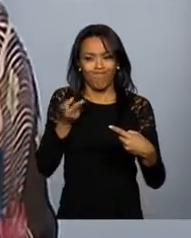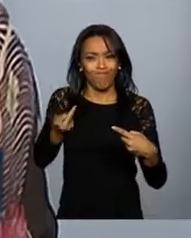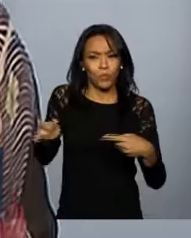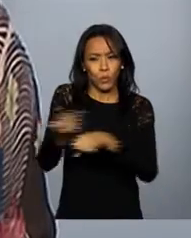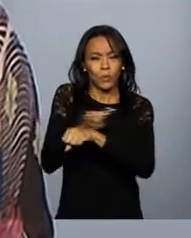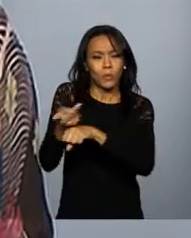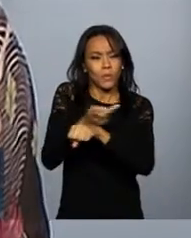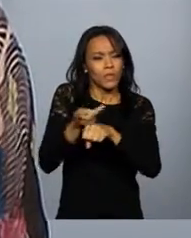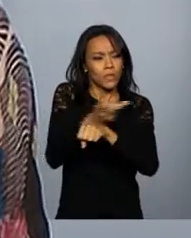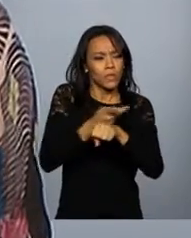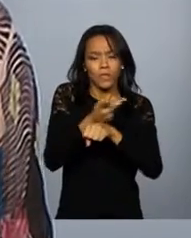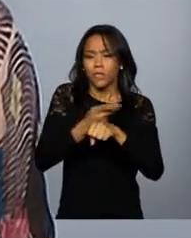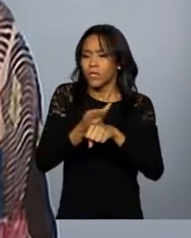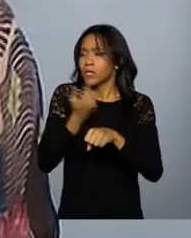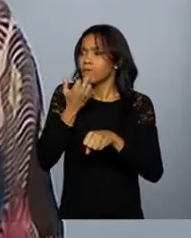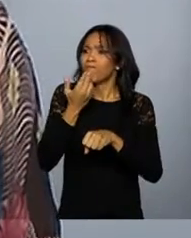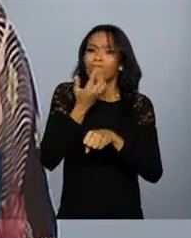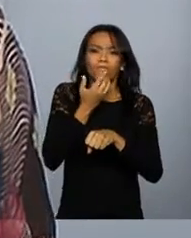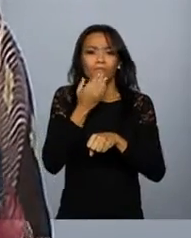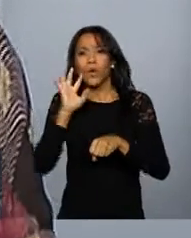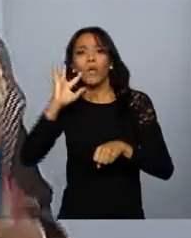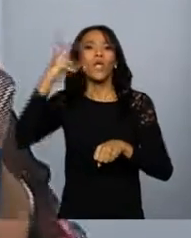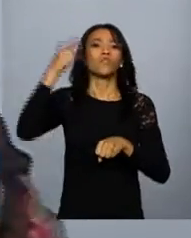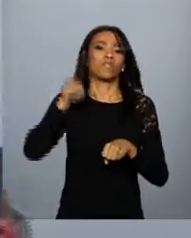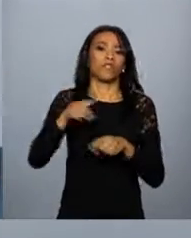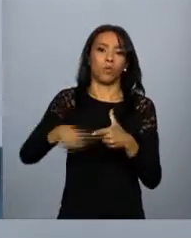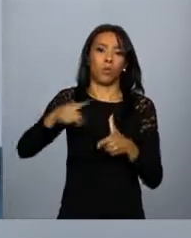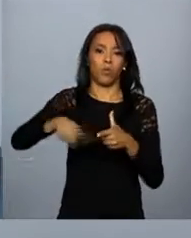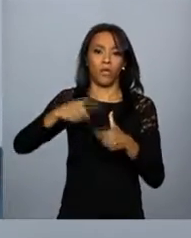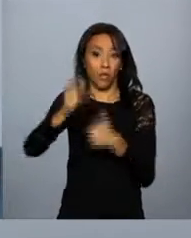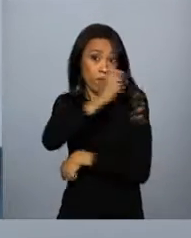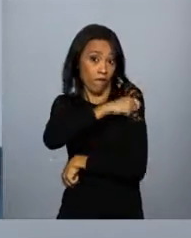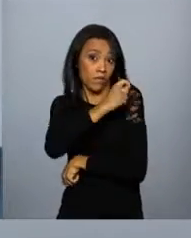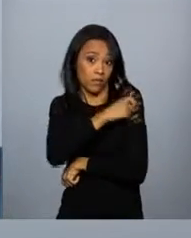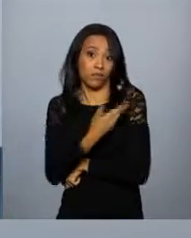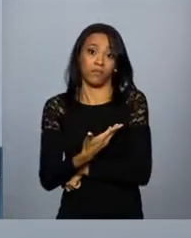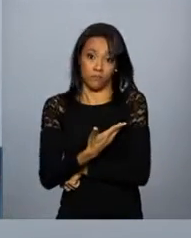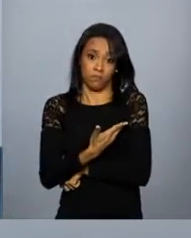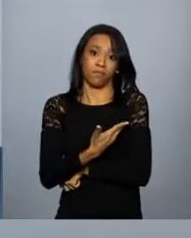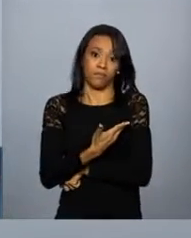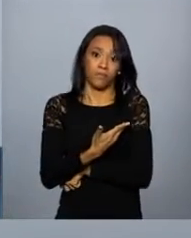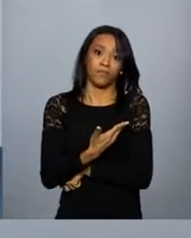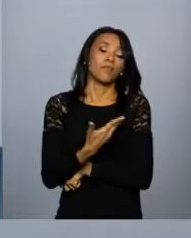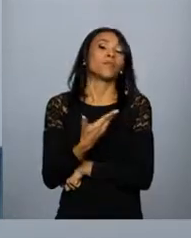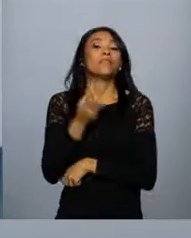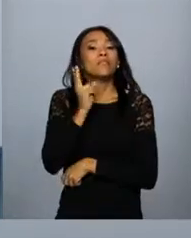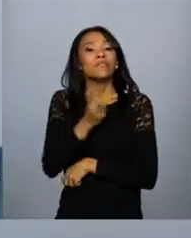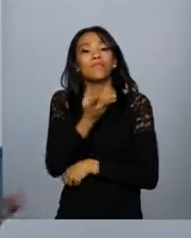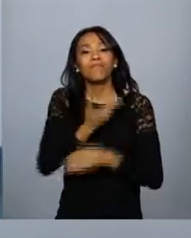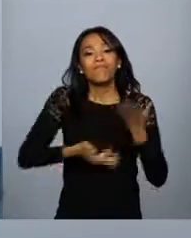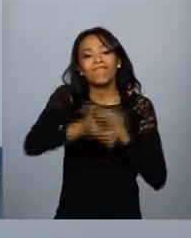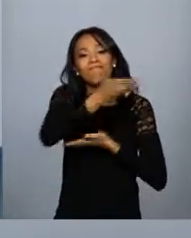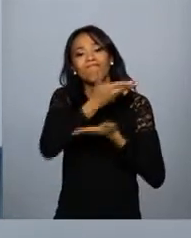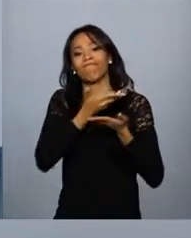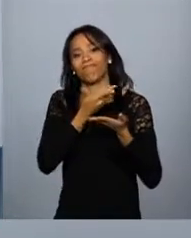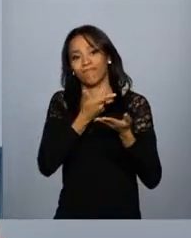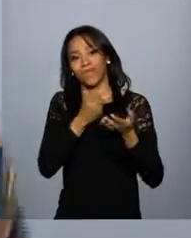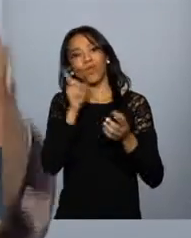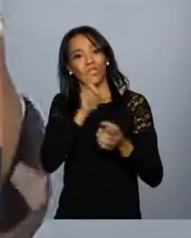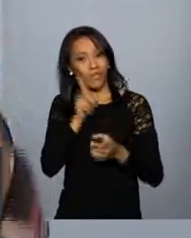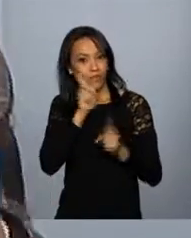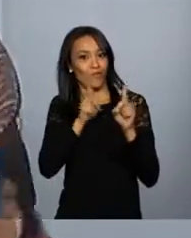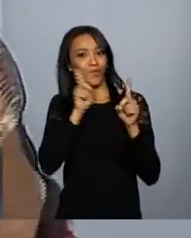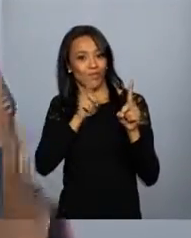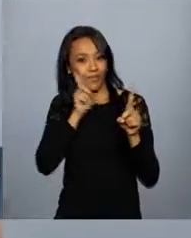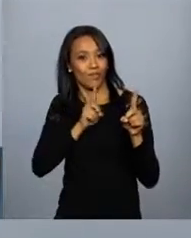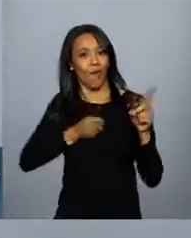incansavelmente o desenvolvimento de uma vacina, inclusive em parceria até com os